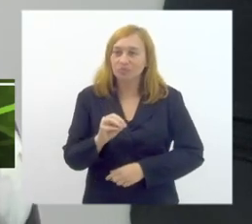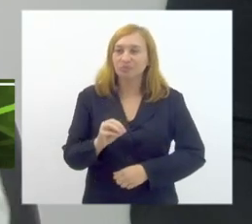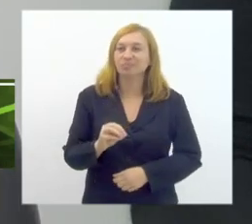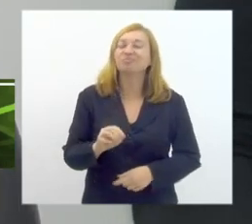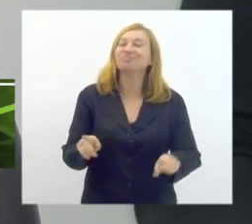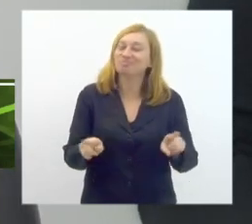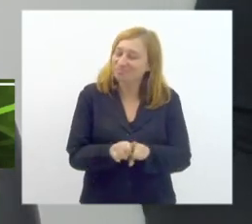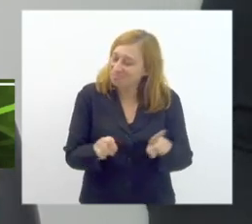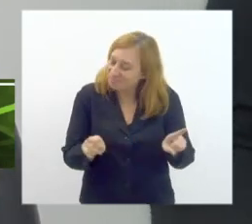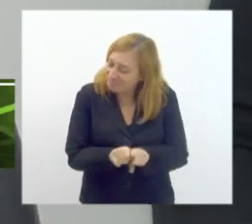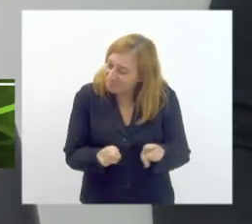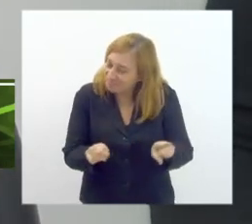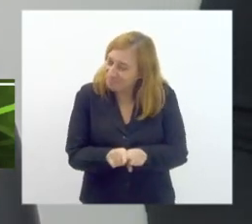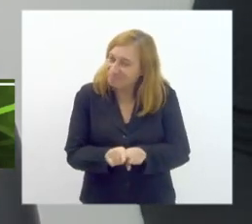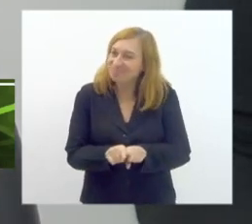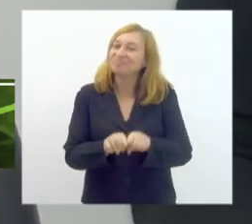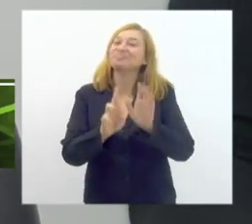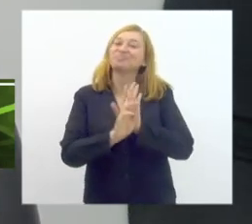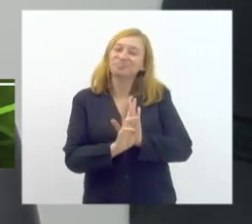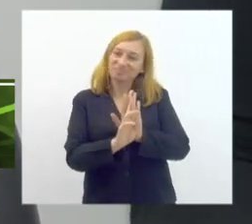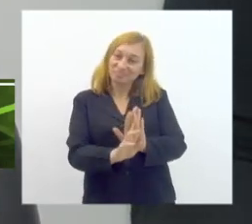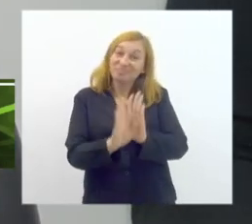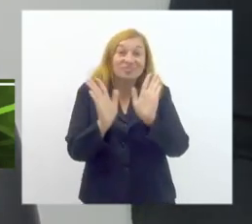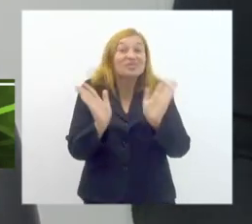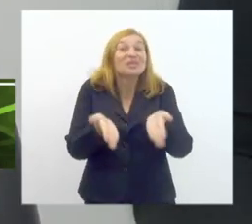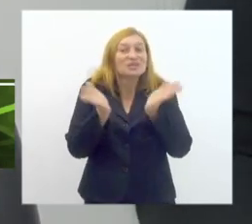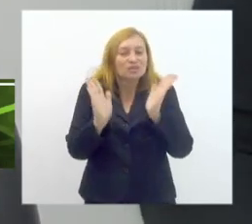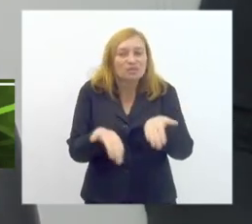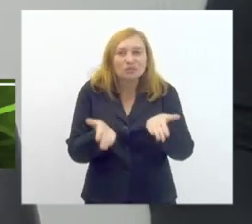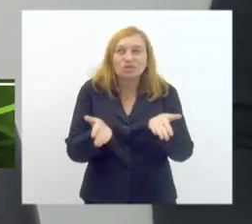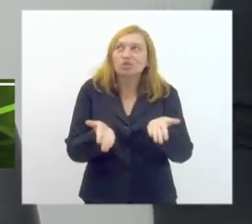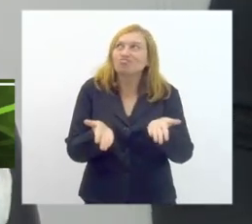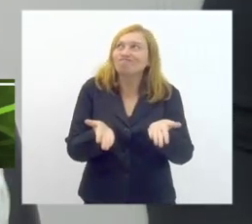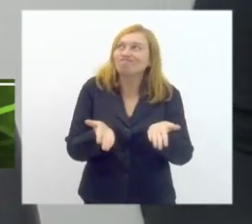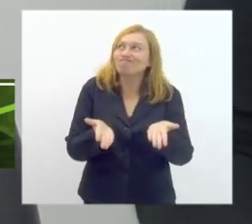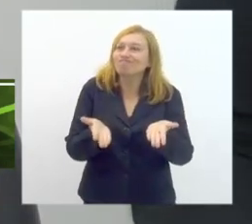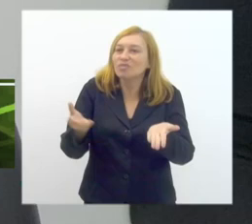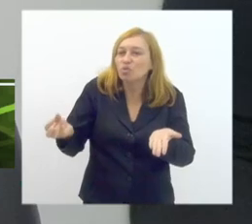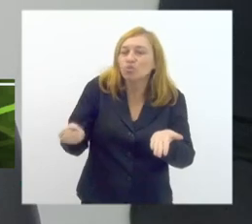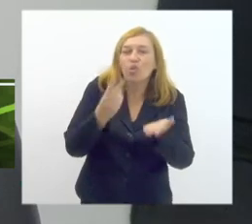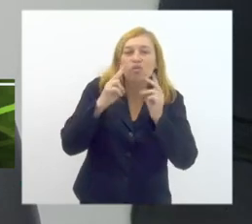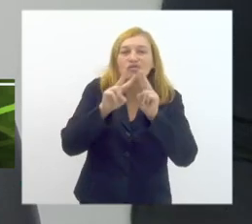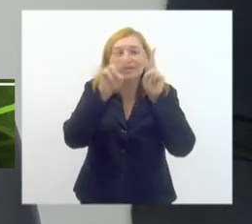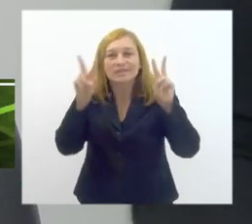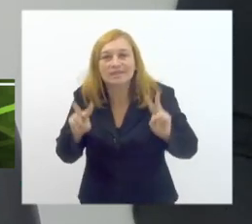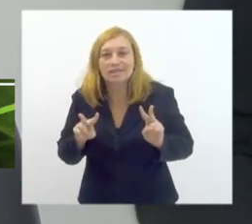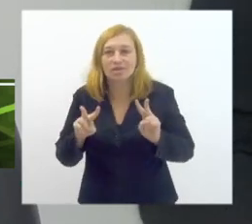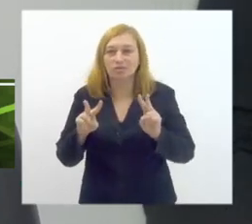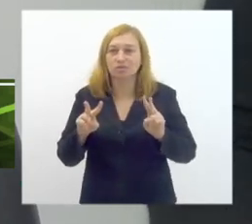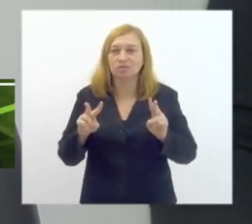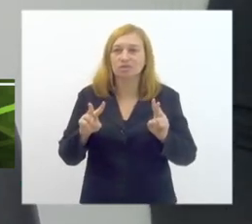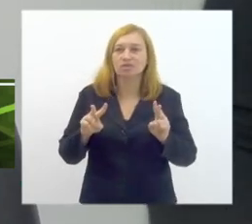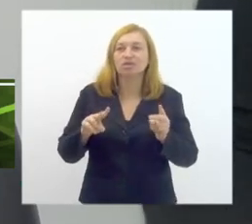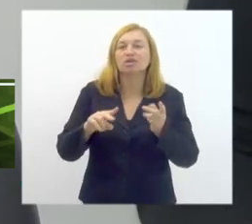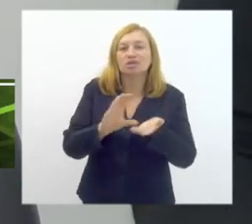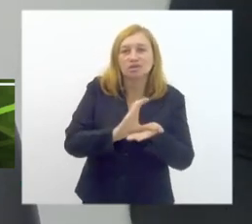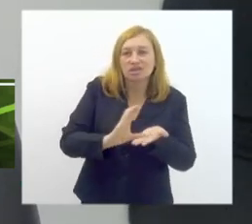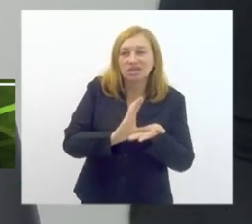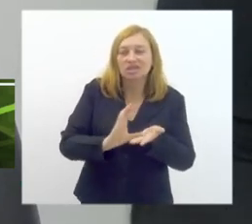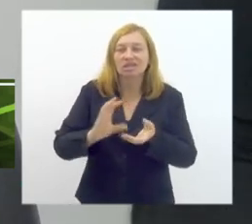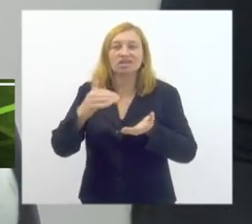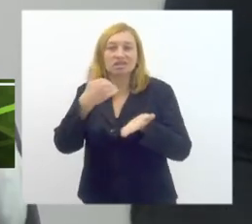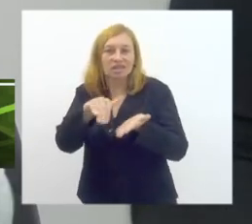que também representa hoje uma nova visão no Conselho de Secretários